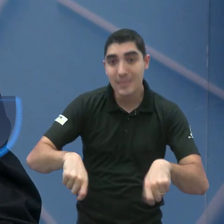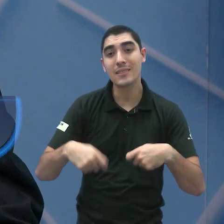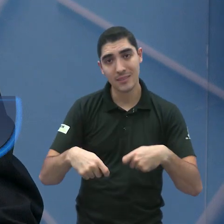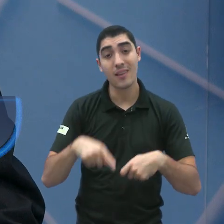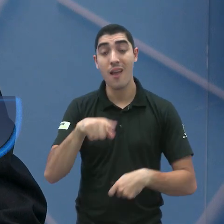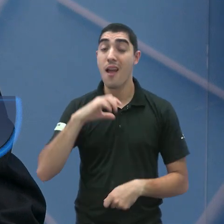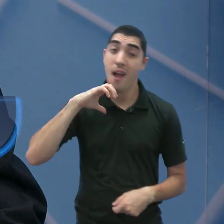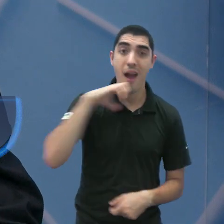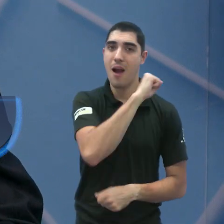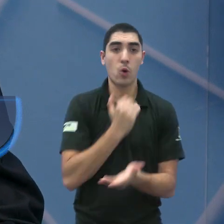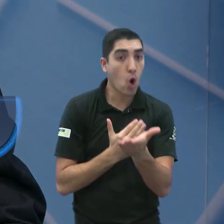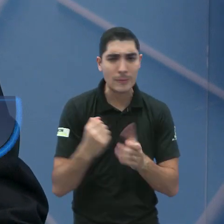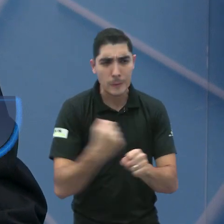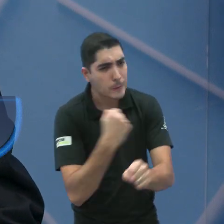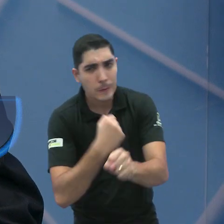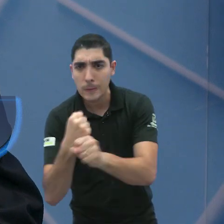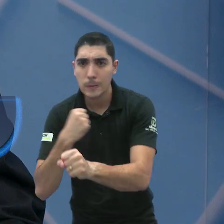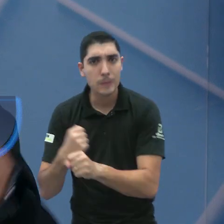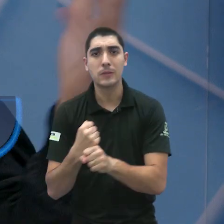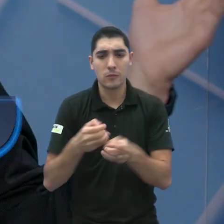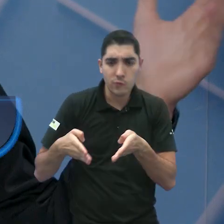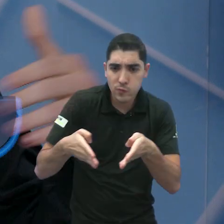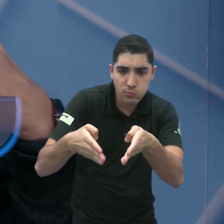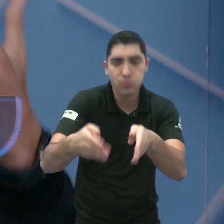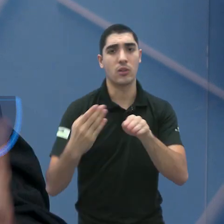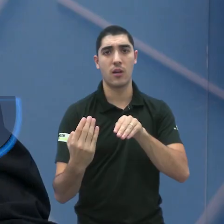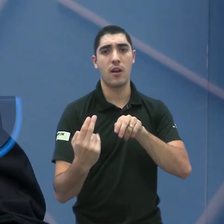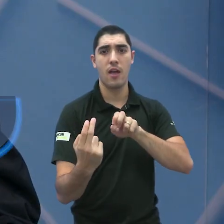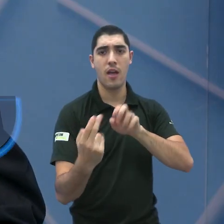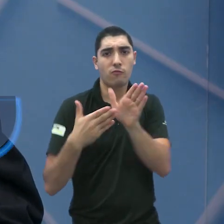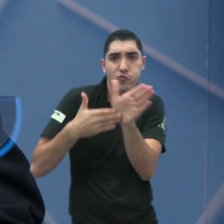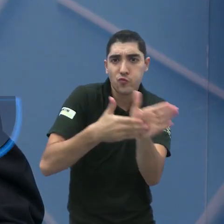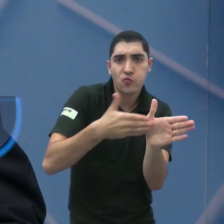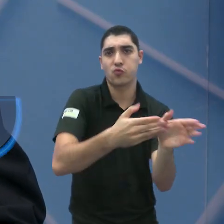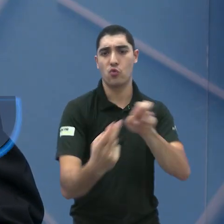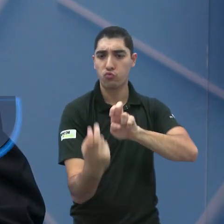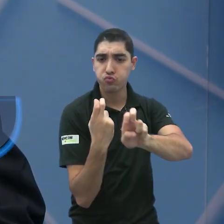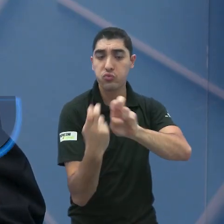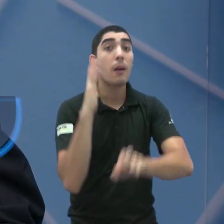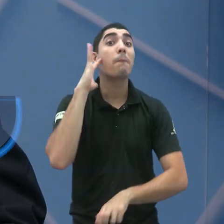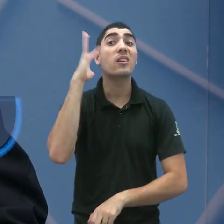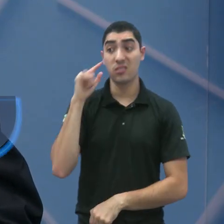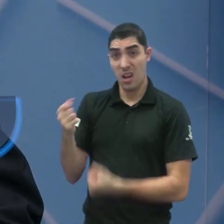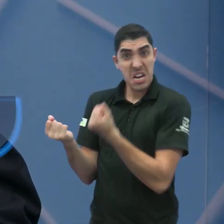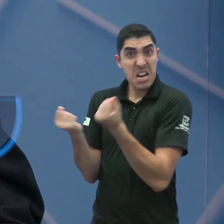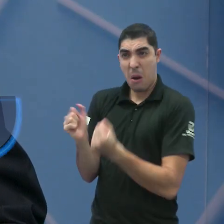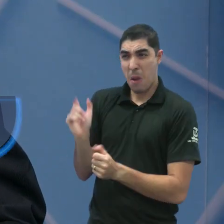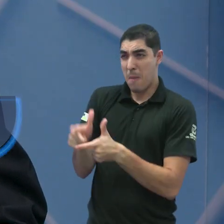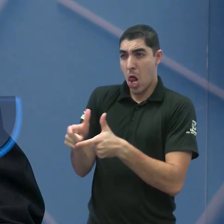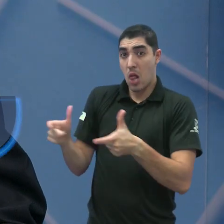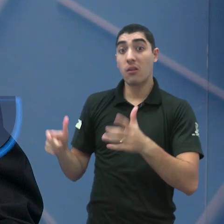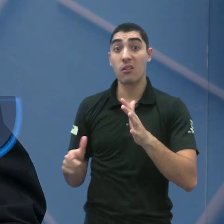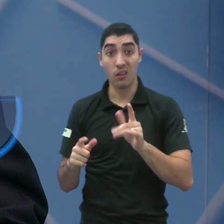com velocidade e com urgência, né? Porque imagina esses números cada vez mais aumentarem a partir de veículos, vai chegar um momento que em São